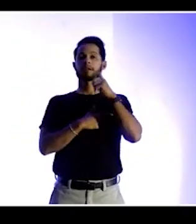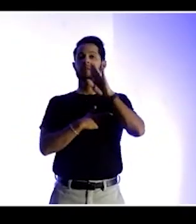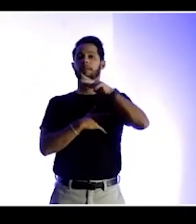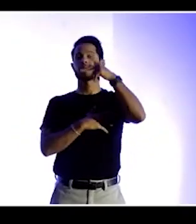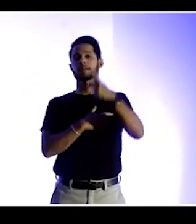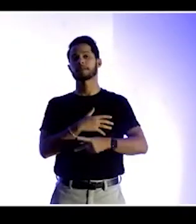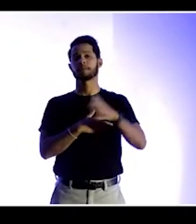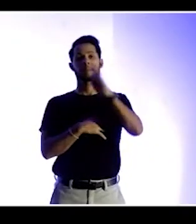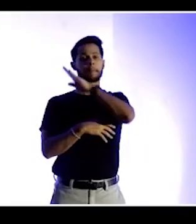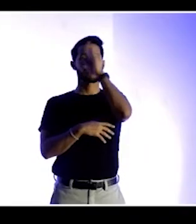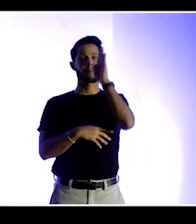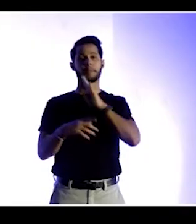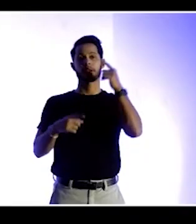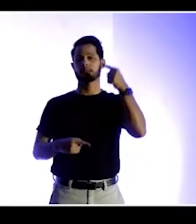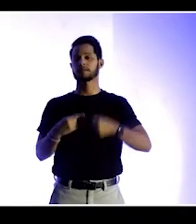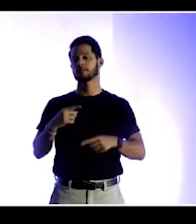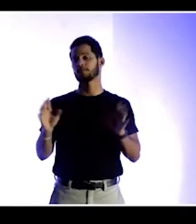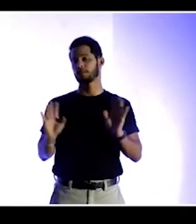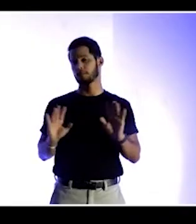Brasil.